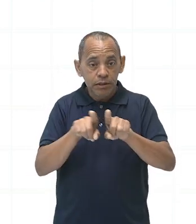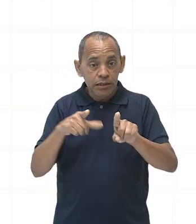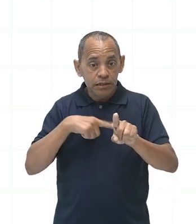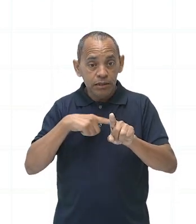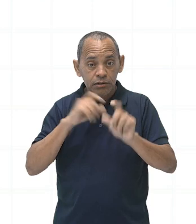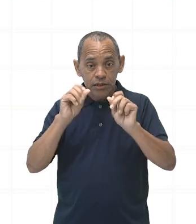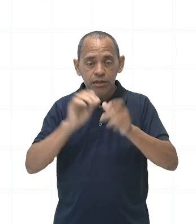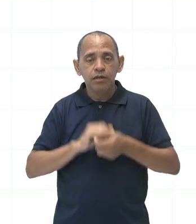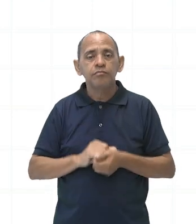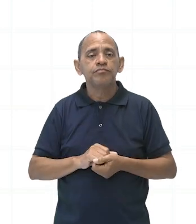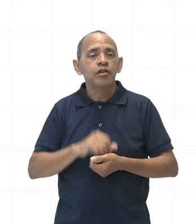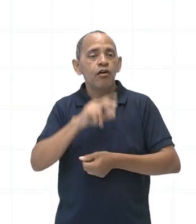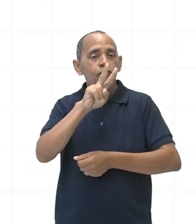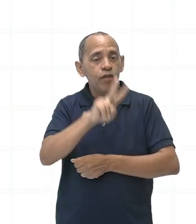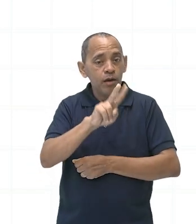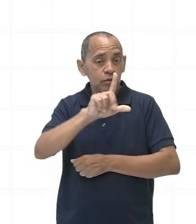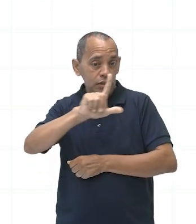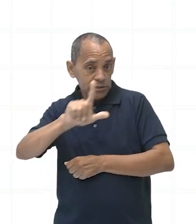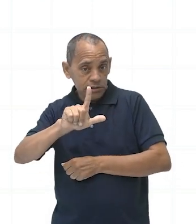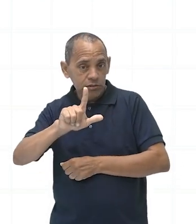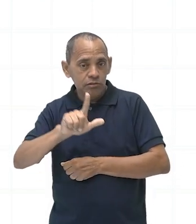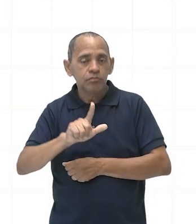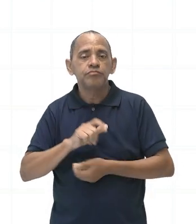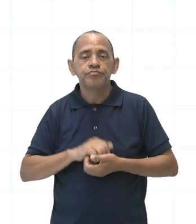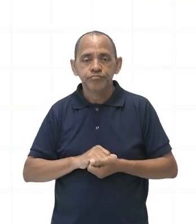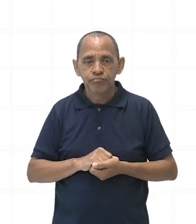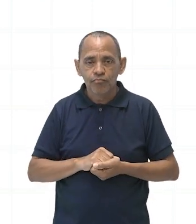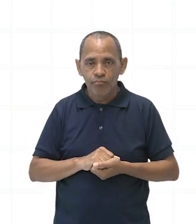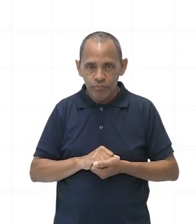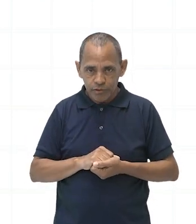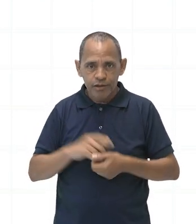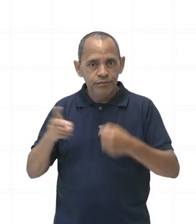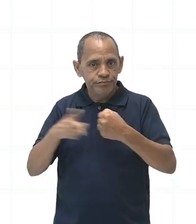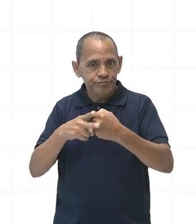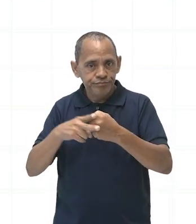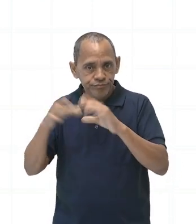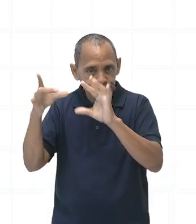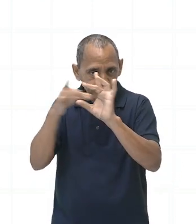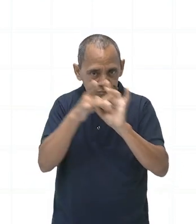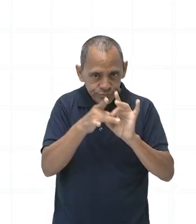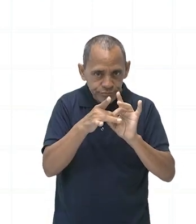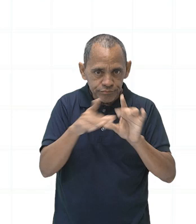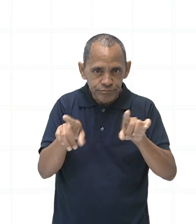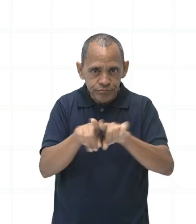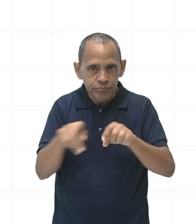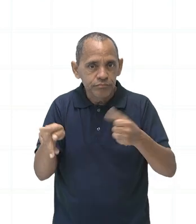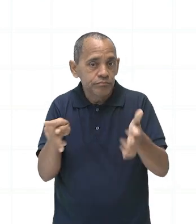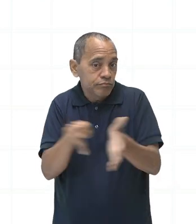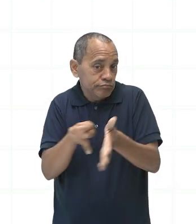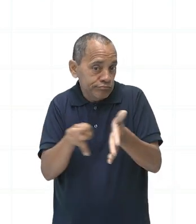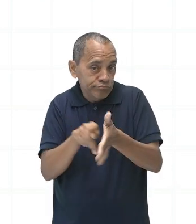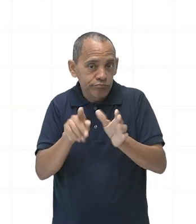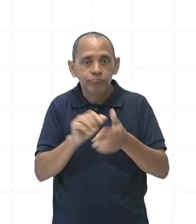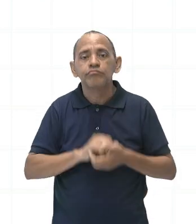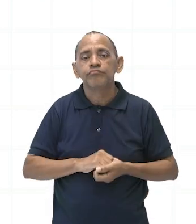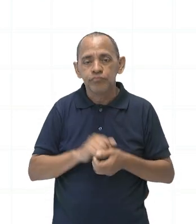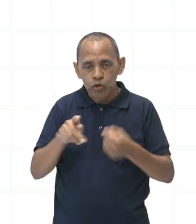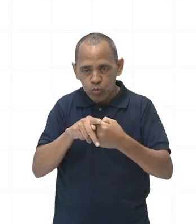que é o tal do verbo significativo que a gente acabou de ver no predicado nominal, né? O verbo de ligação, ele é próprio do